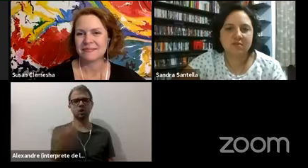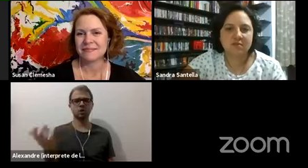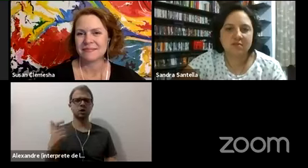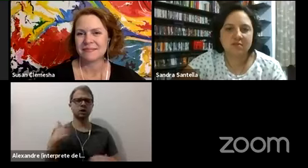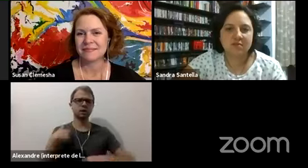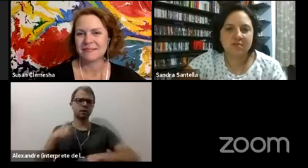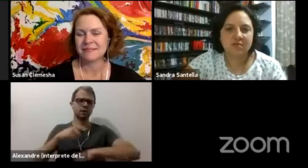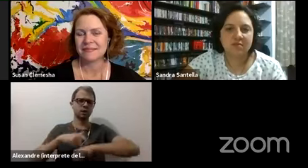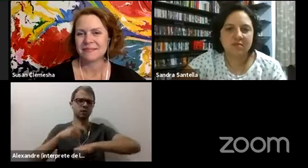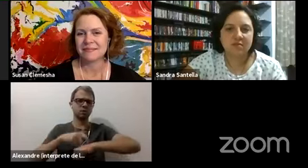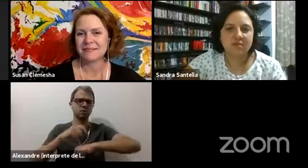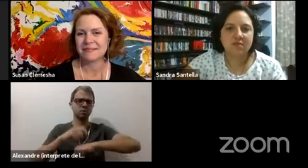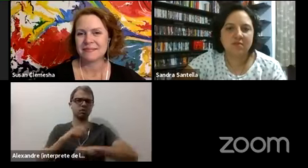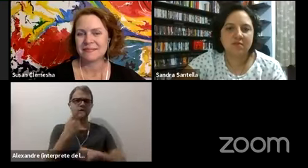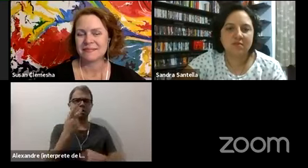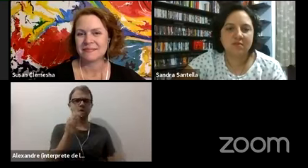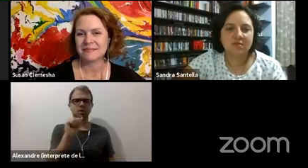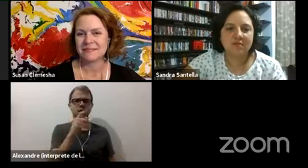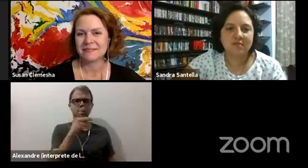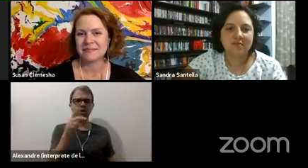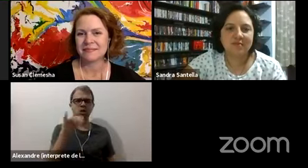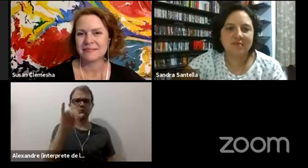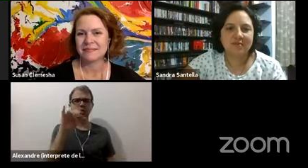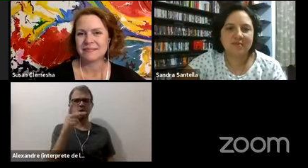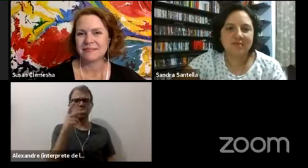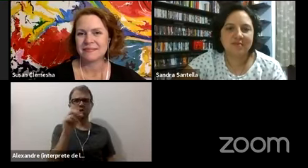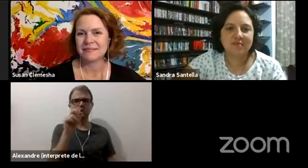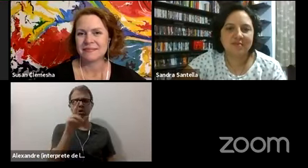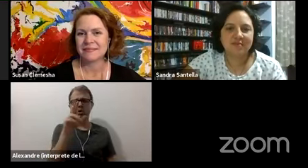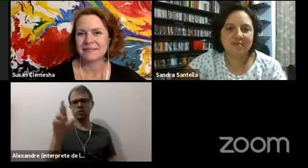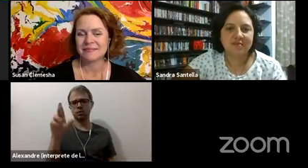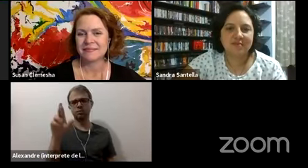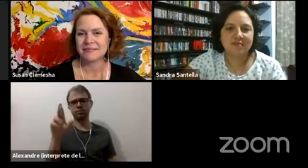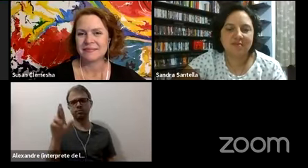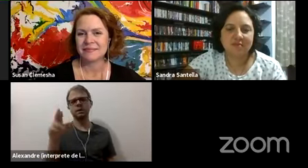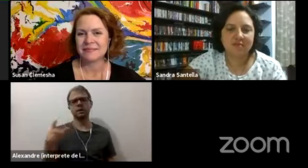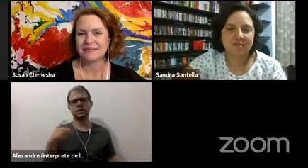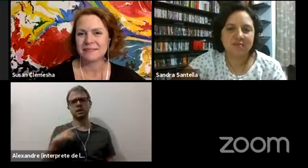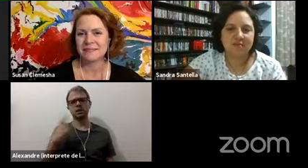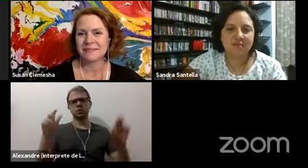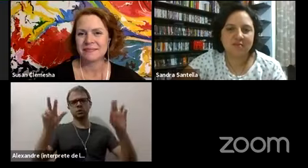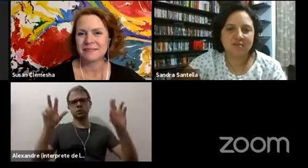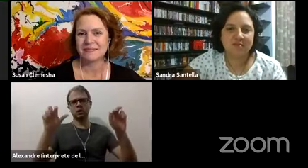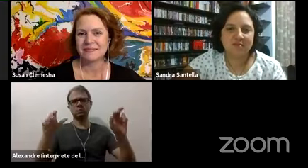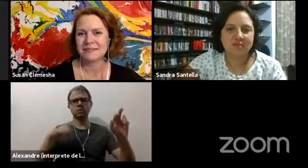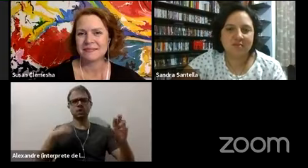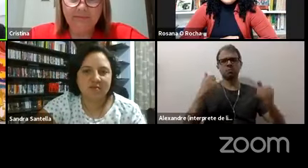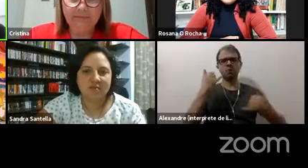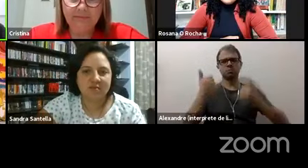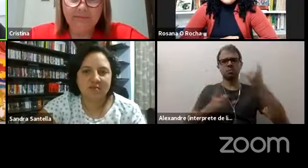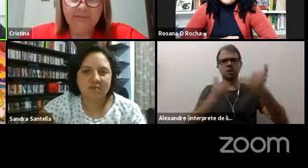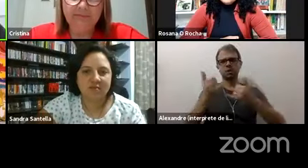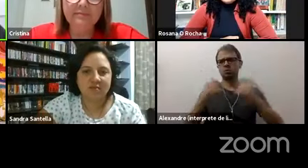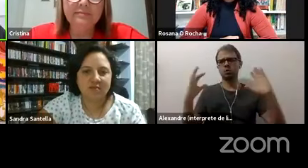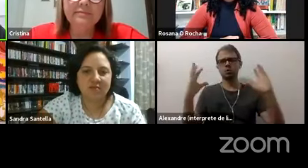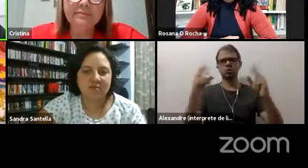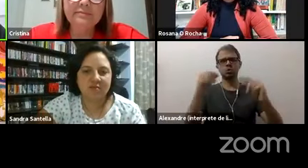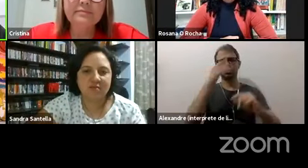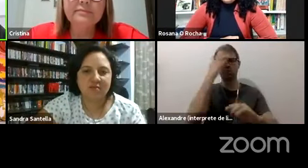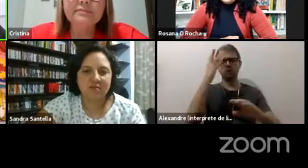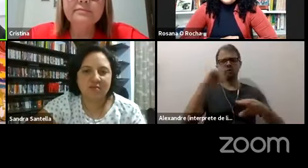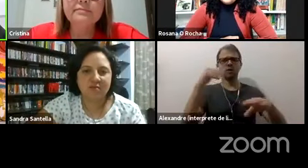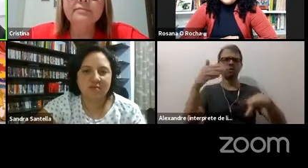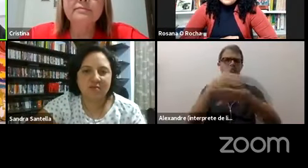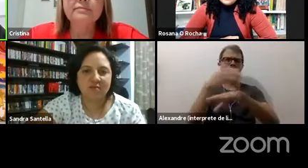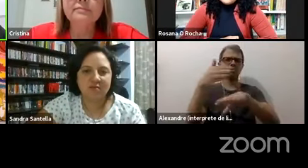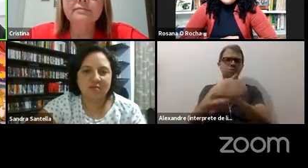uma formação. Então, a gente ali realmente traz um tema, uma brincadeira e lança a mão e todo mundo começa a falar um pouquinho, né? É no Zoom também,